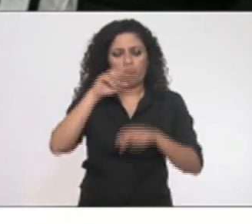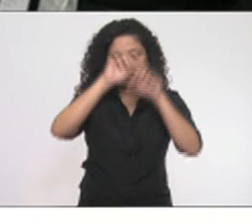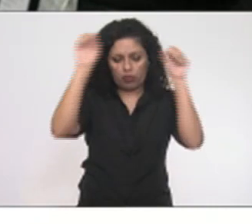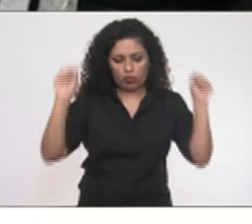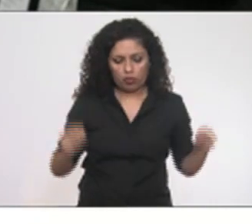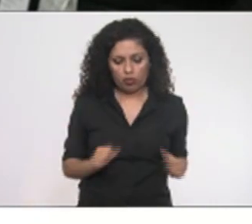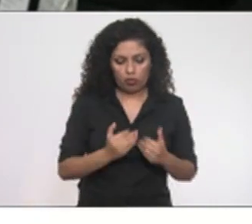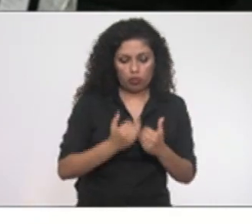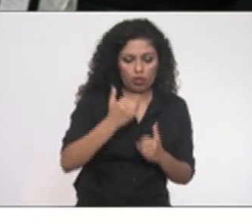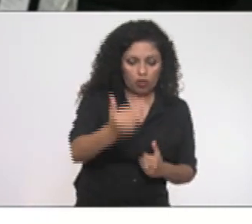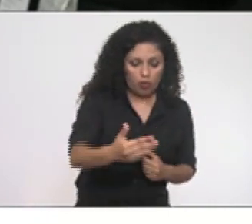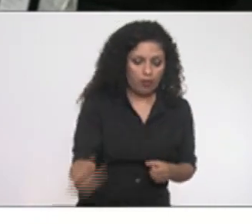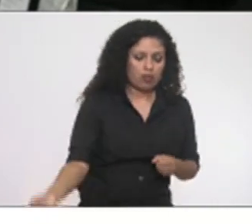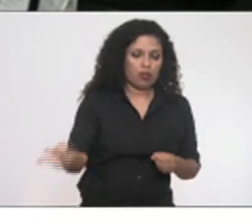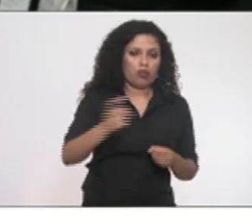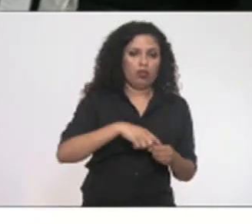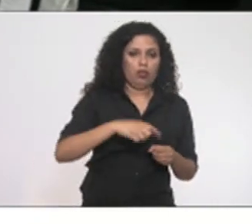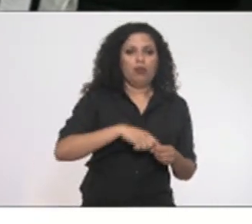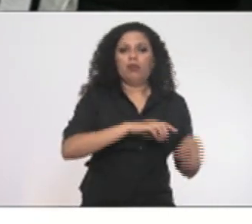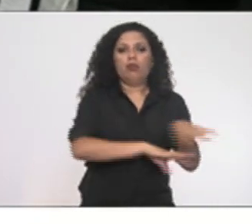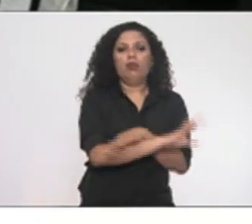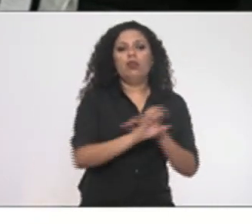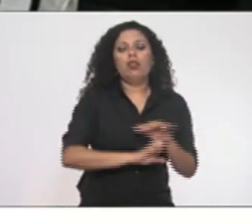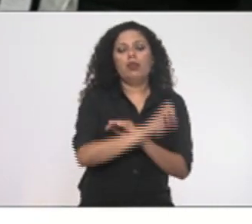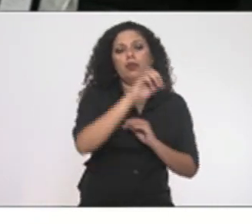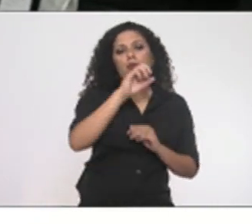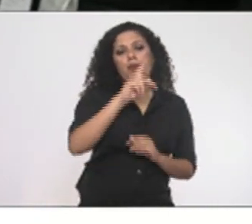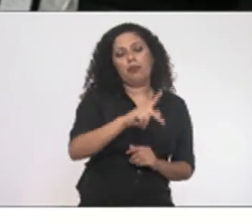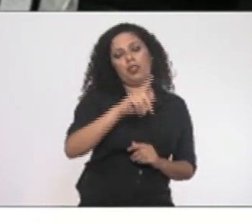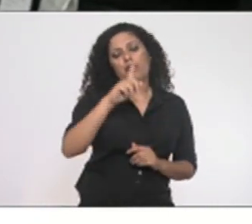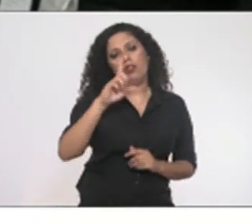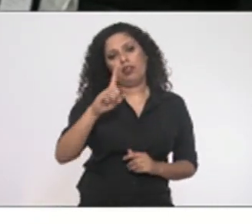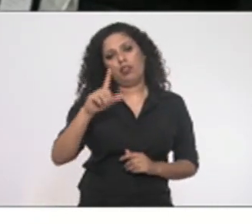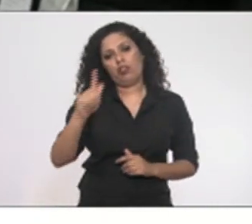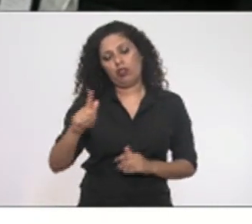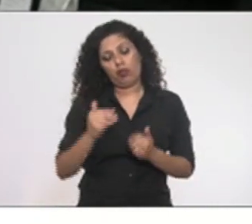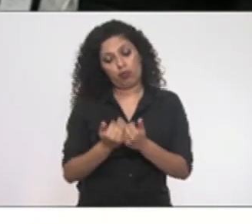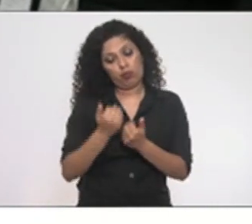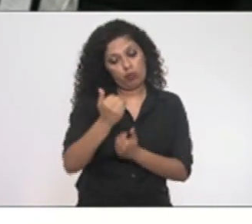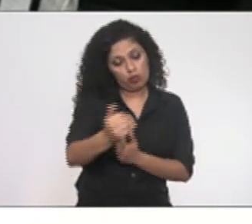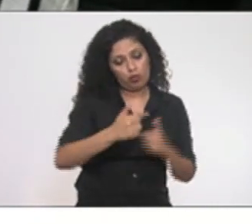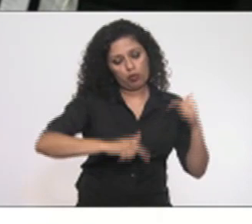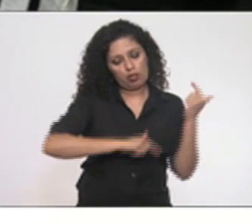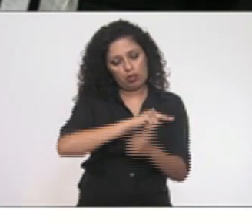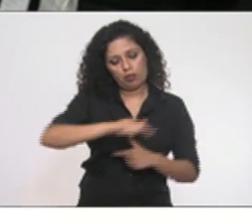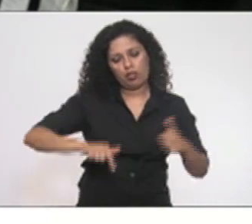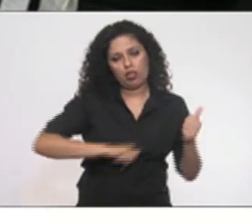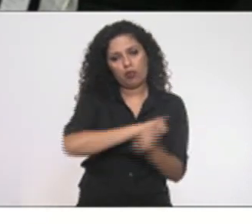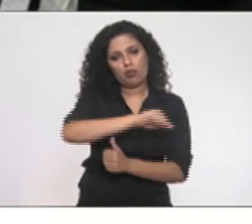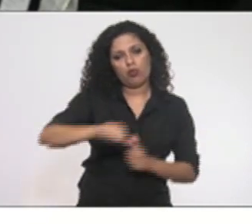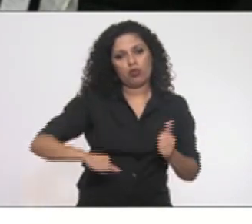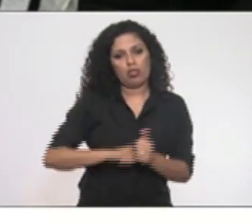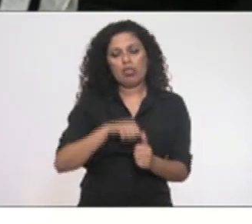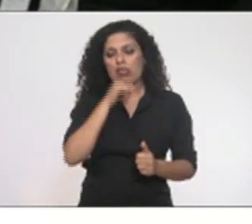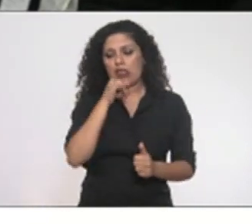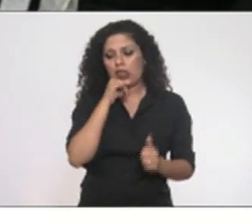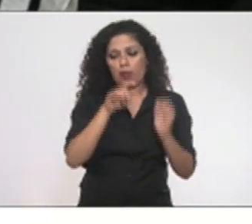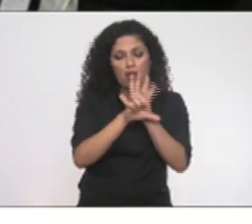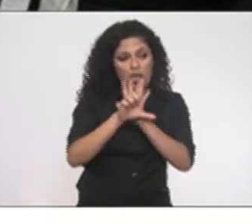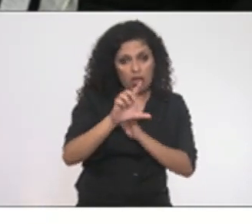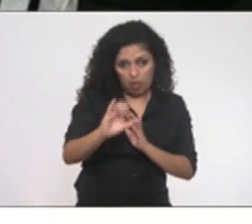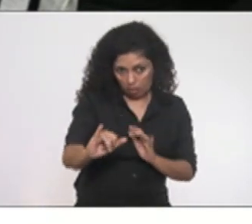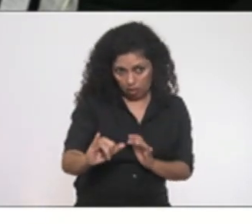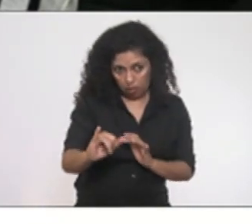entrada e saída, a TBG teve que desenvolver toda uma nova expertise, toda a nossa regulamentação, até o nosso sistema mesmo da